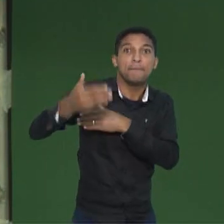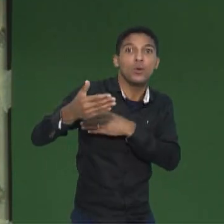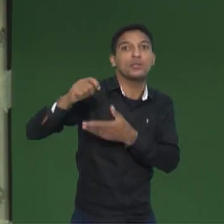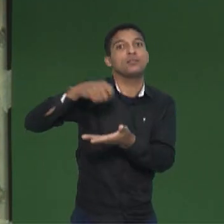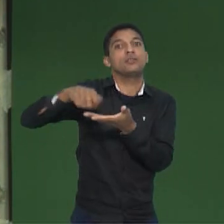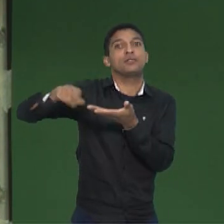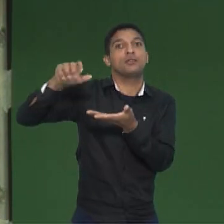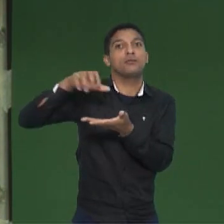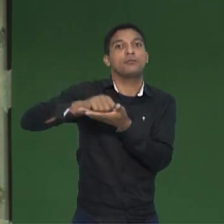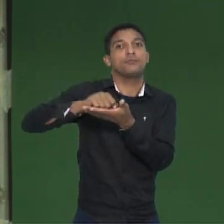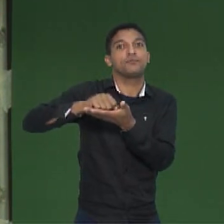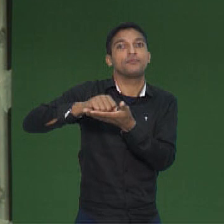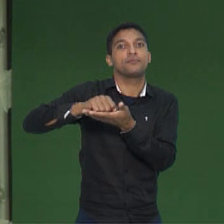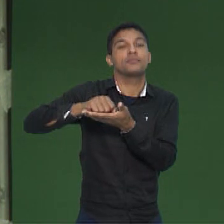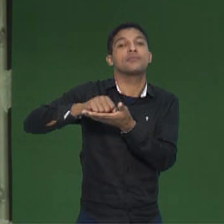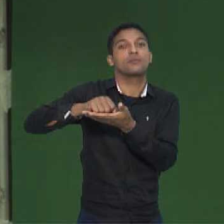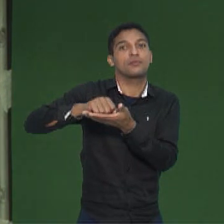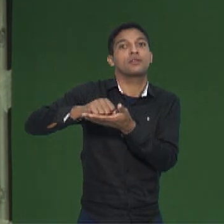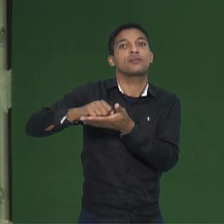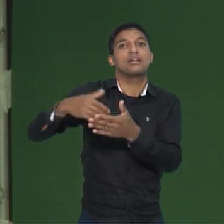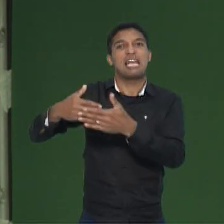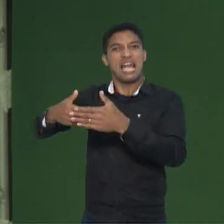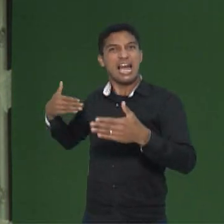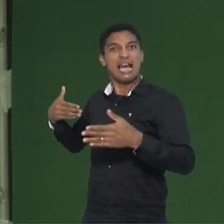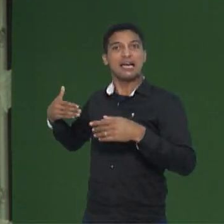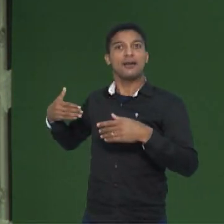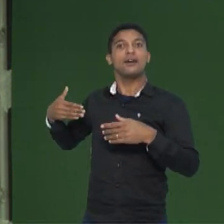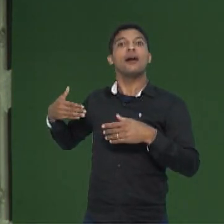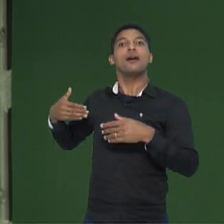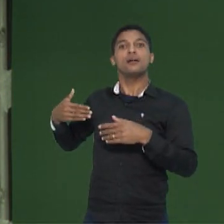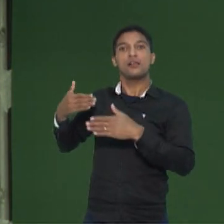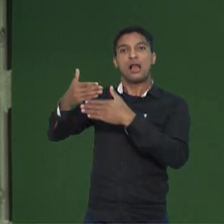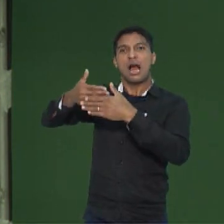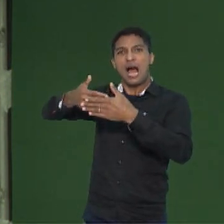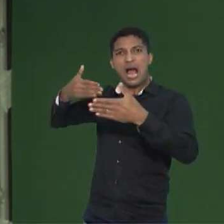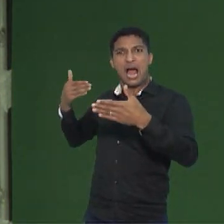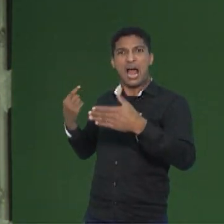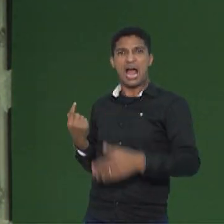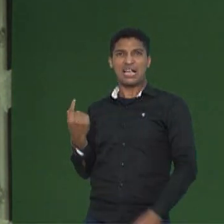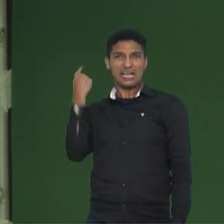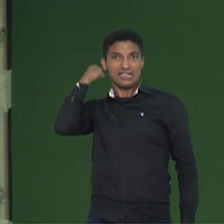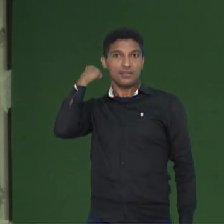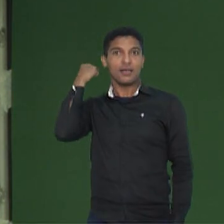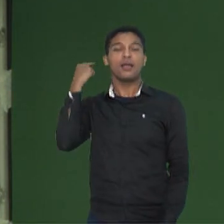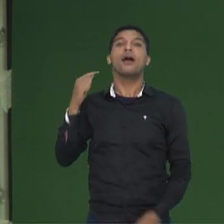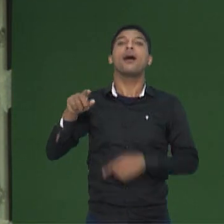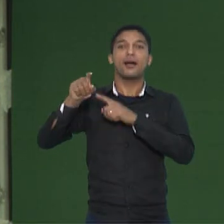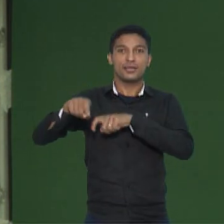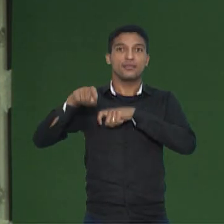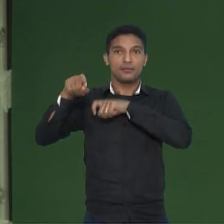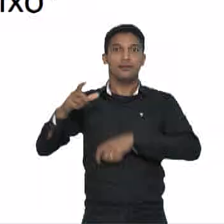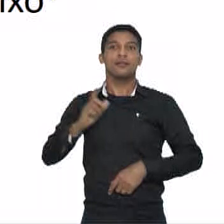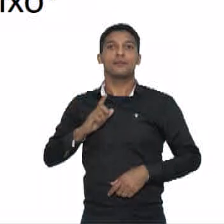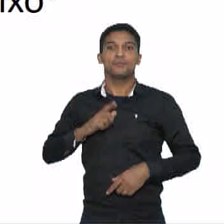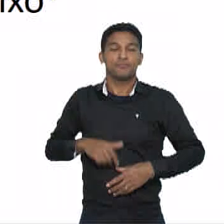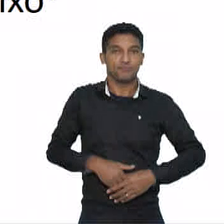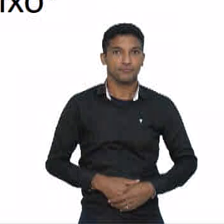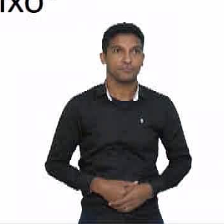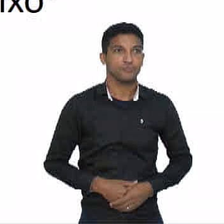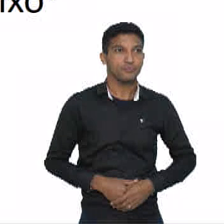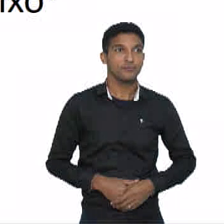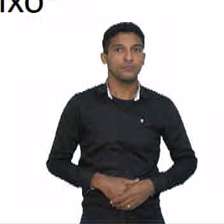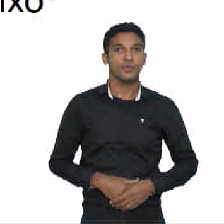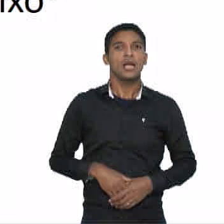e acerto. Tudo que se sabe está baseado em evidências circunstanciais, em